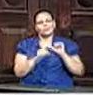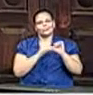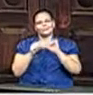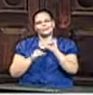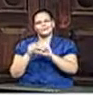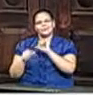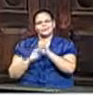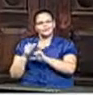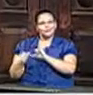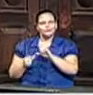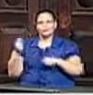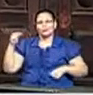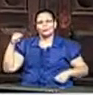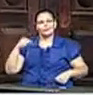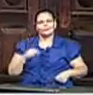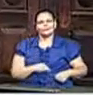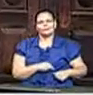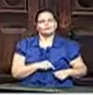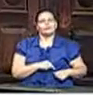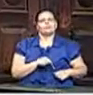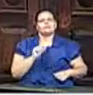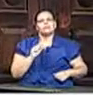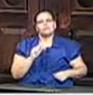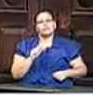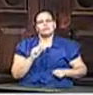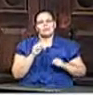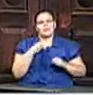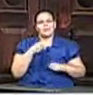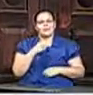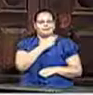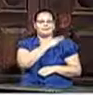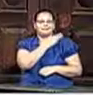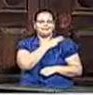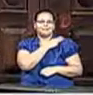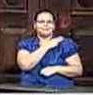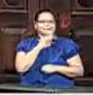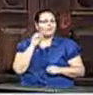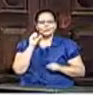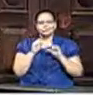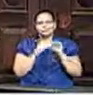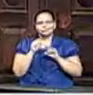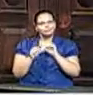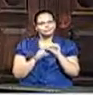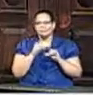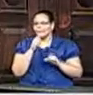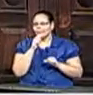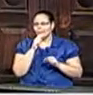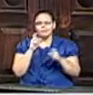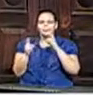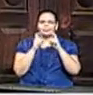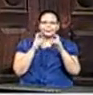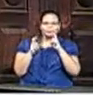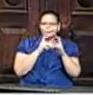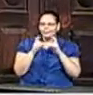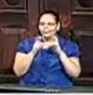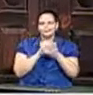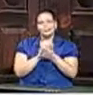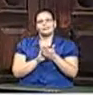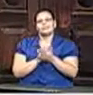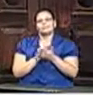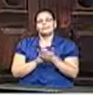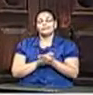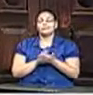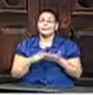Modificações as mais profundas em relação ao ensino médio, sem nenhum debate. Então